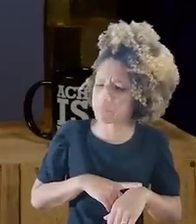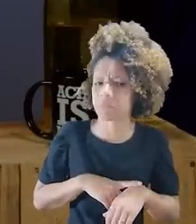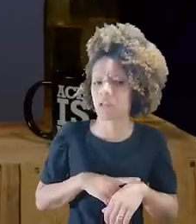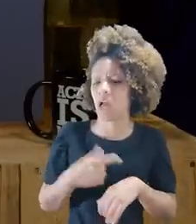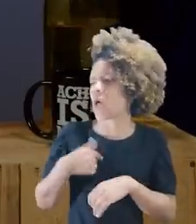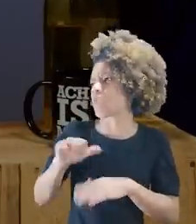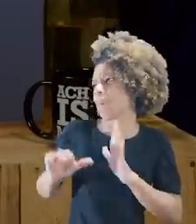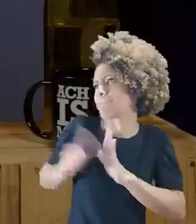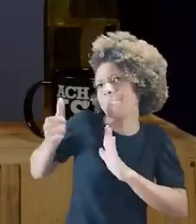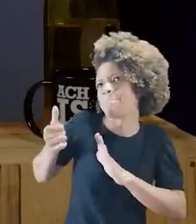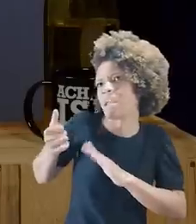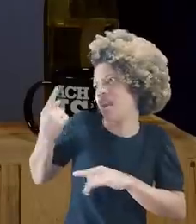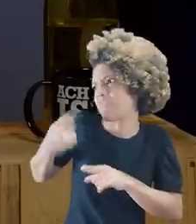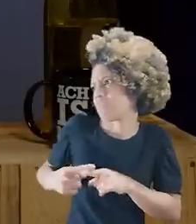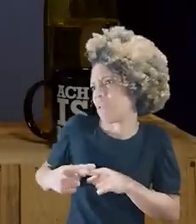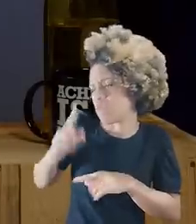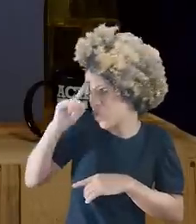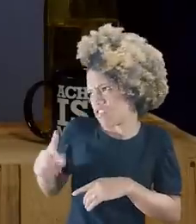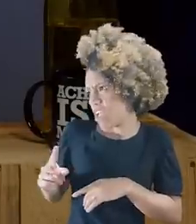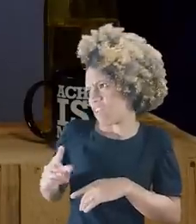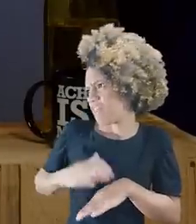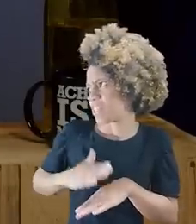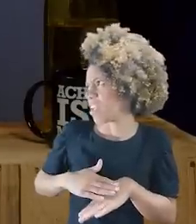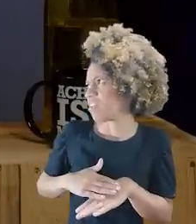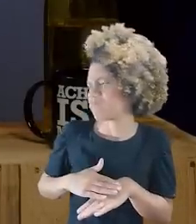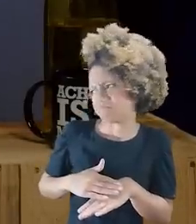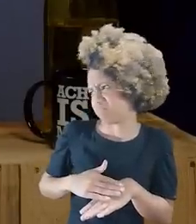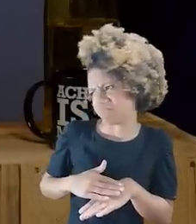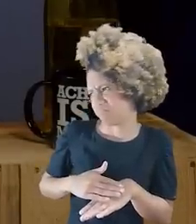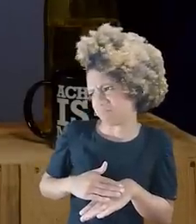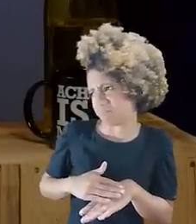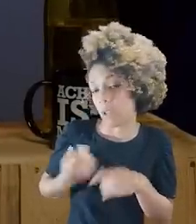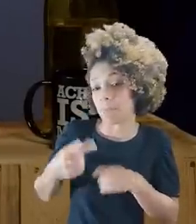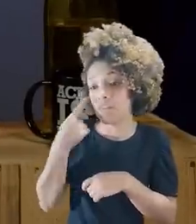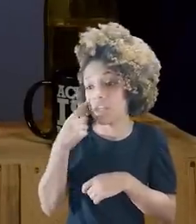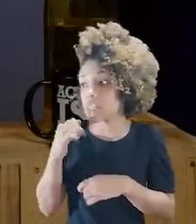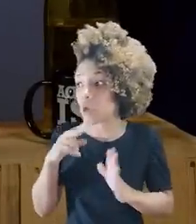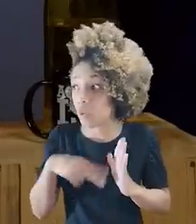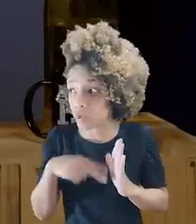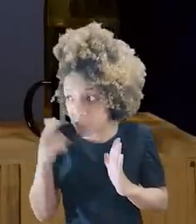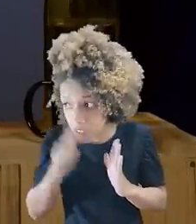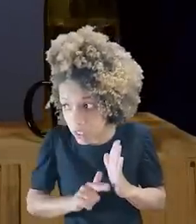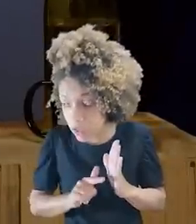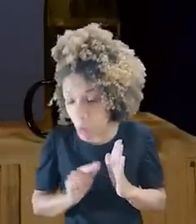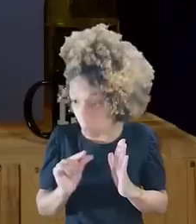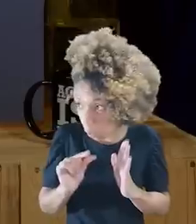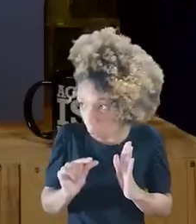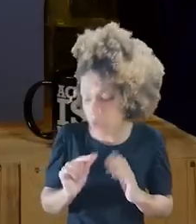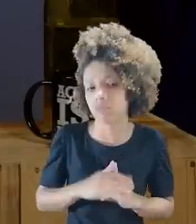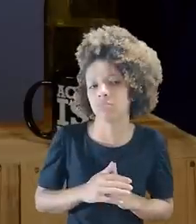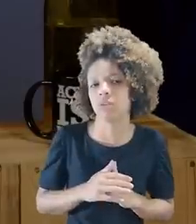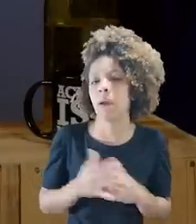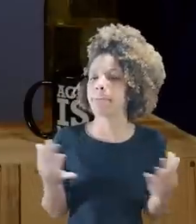meditar meha calma preciso ver se eu consegui para fazer a minha meu funcional lá sei lá preciso ver se eu fiz a minha preciso ver se eu